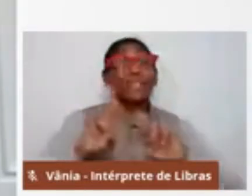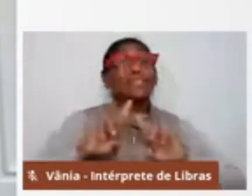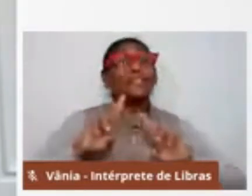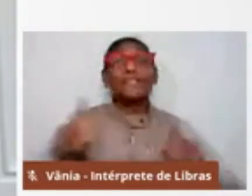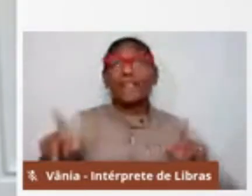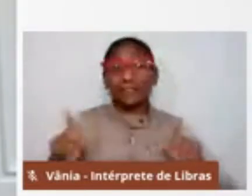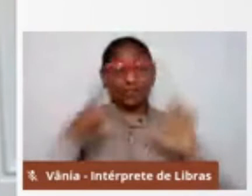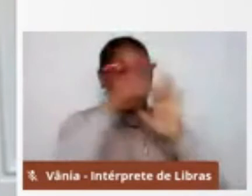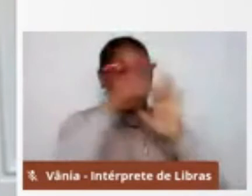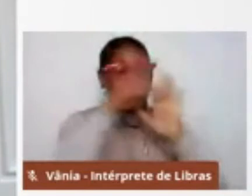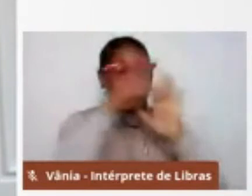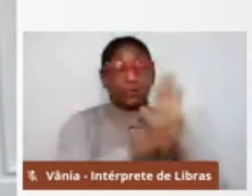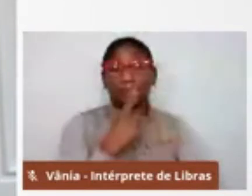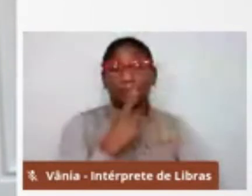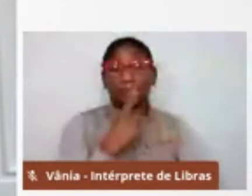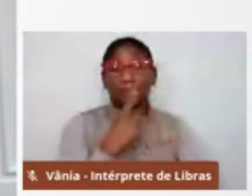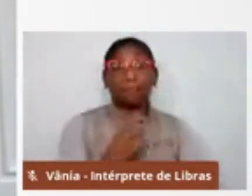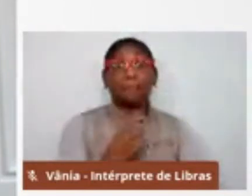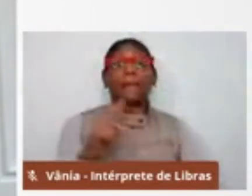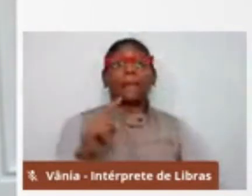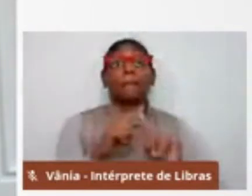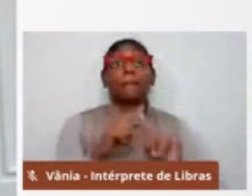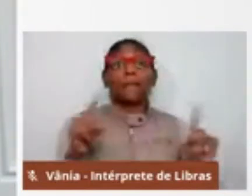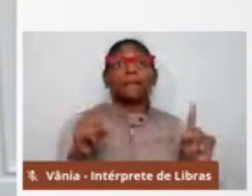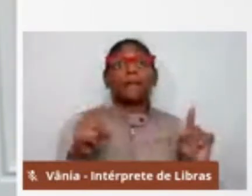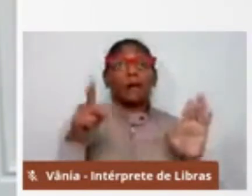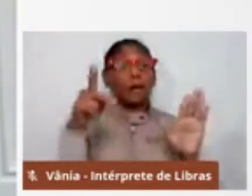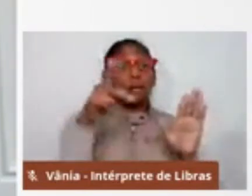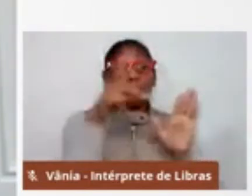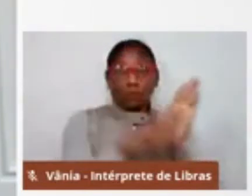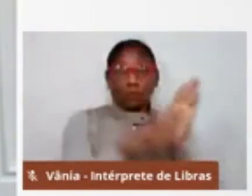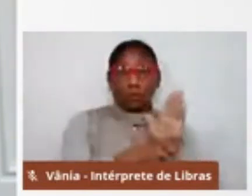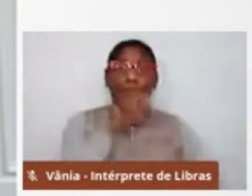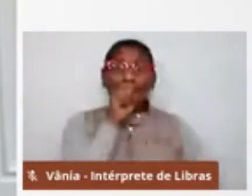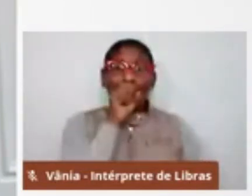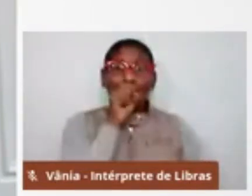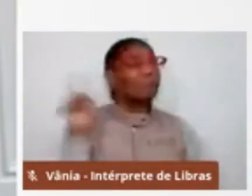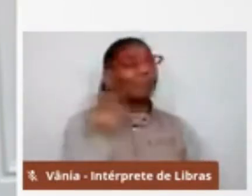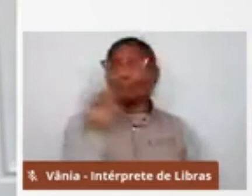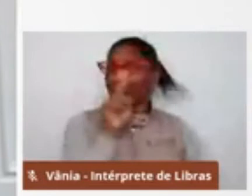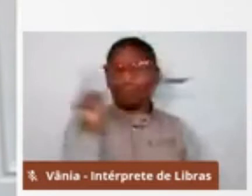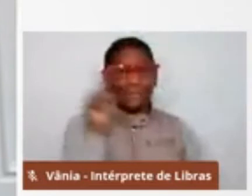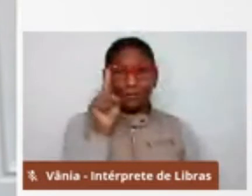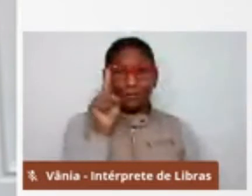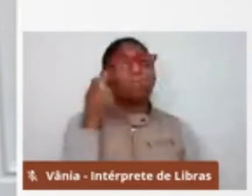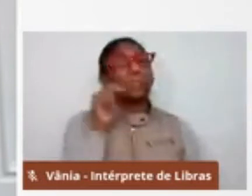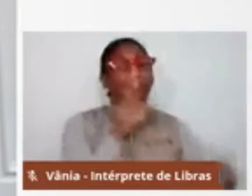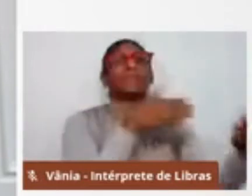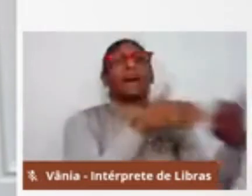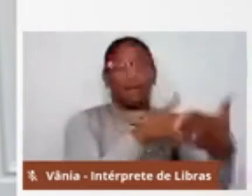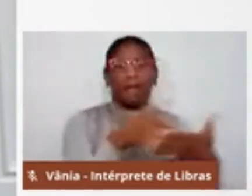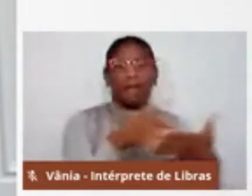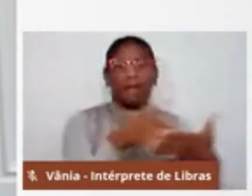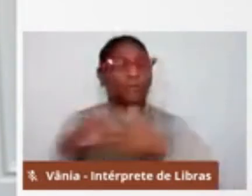vermelha, mas não poderá ficar apenas nos protocolos da bandeira laranja. Terá que ter um protocolo mais restritivo do que os da